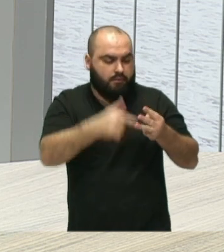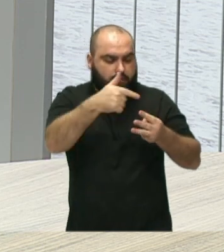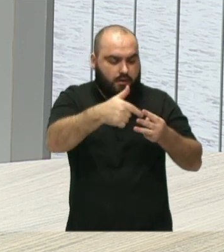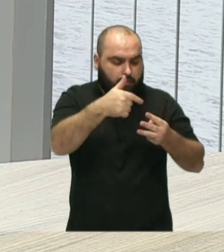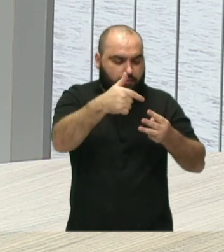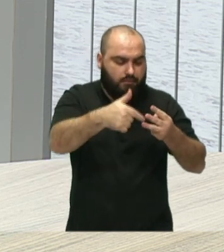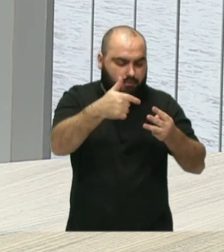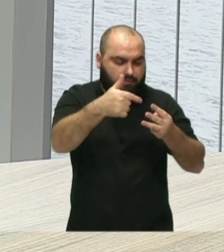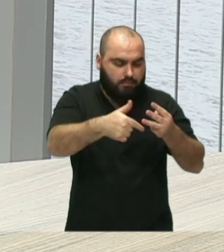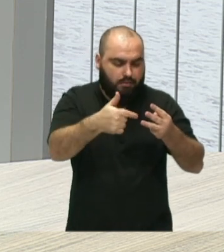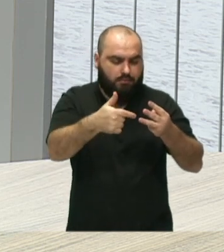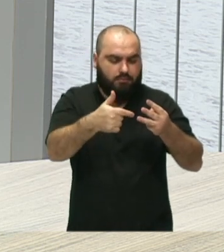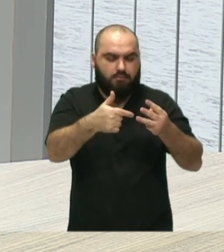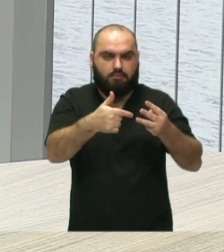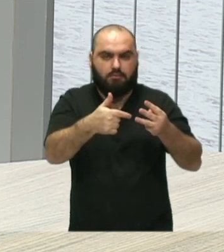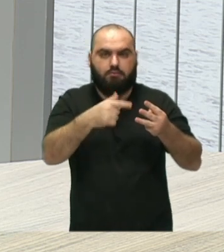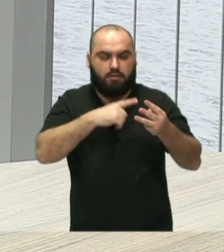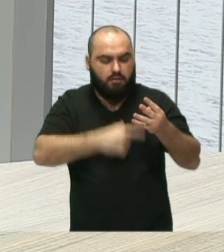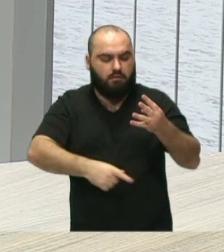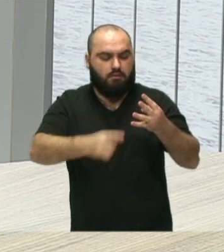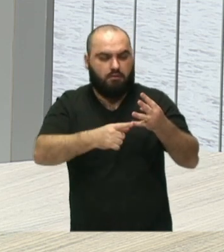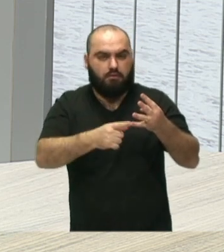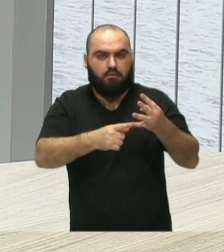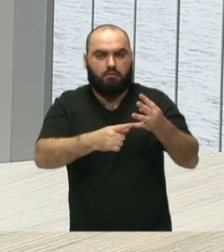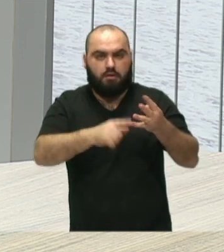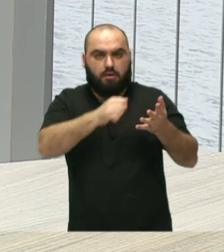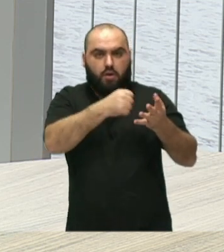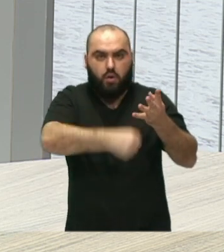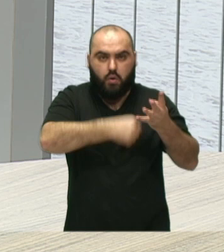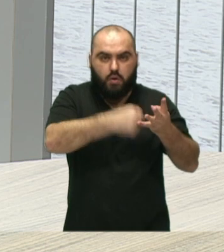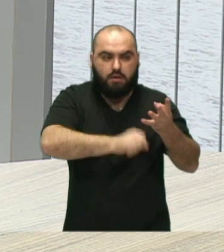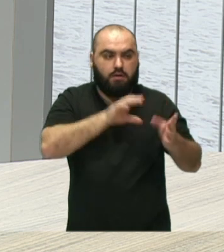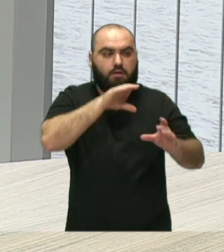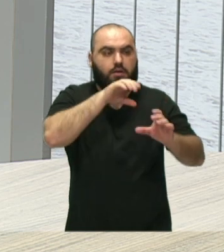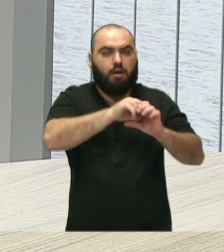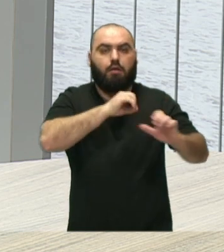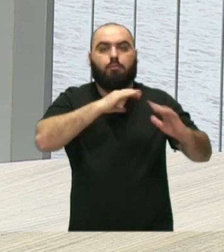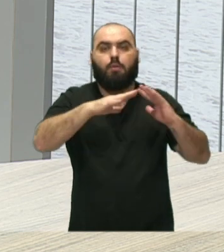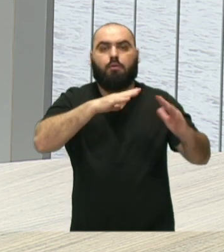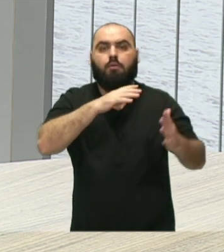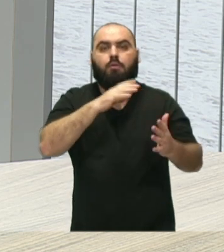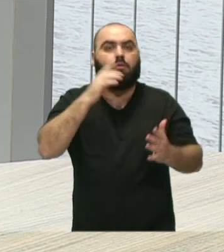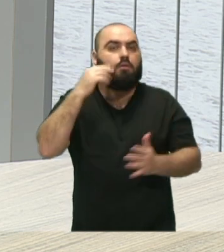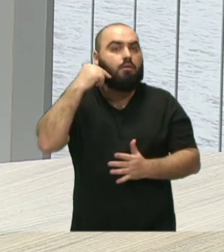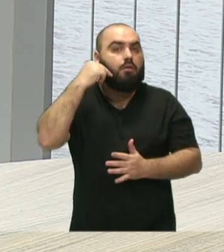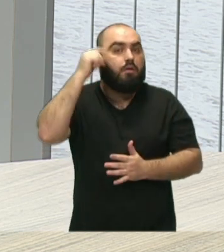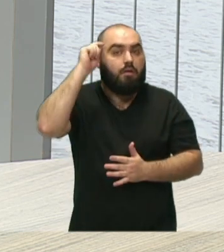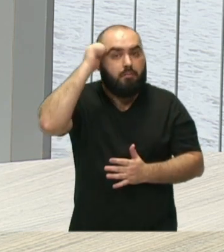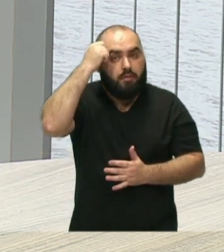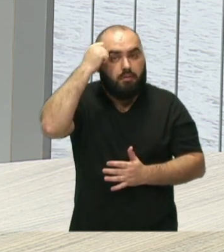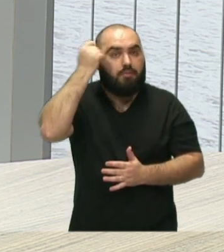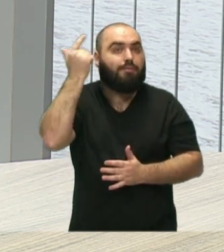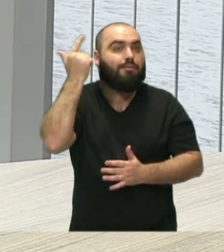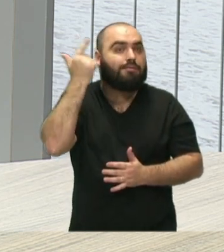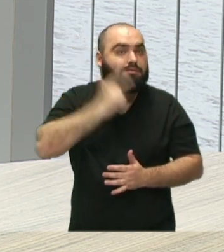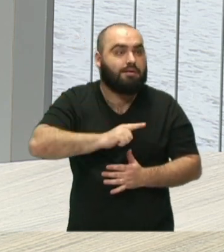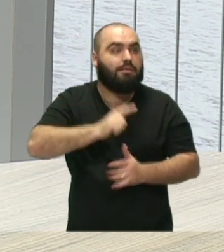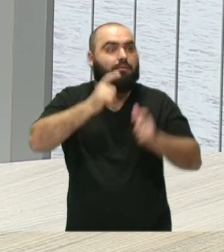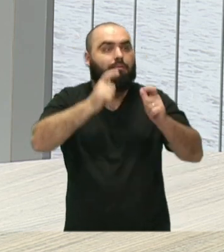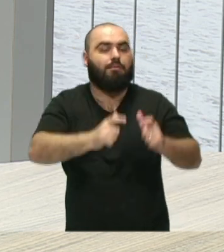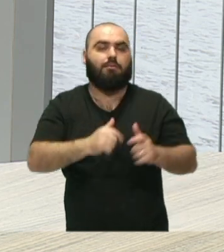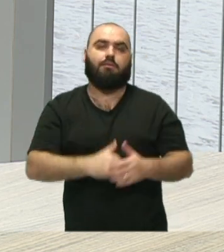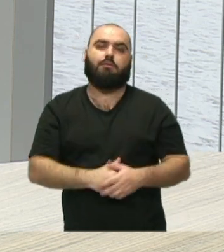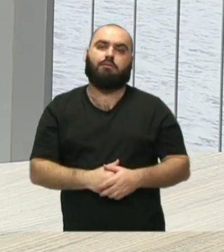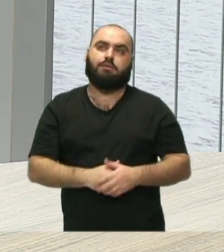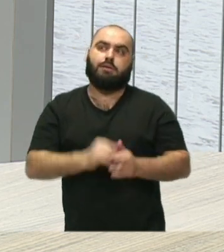de uma mulher, você ainda tem que pôr a 4ª jornada, que é a jornada de luta dentro do movimento, para que você conquiste o direito e o lugar. Eu espero que a